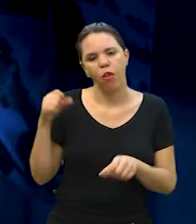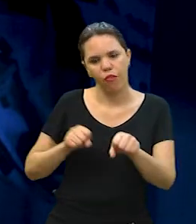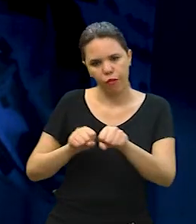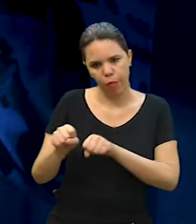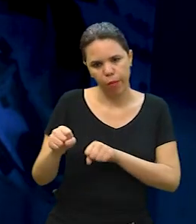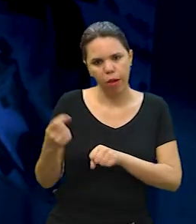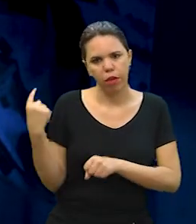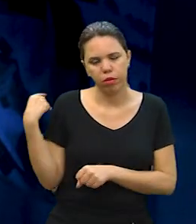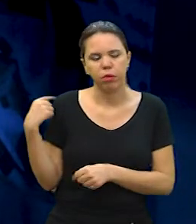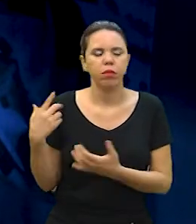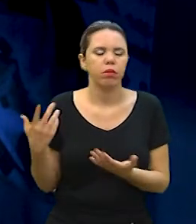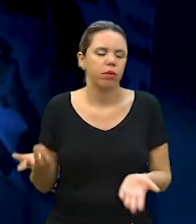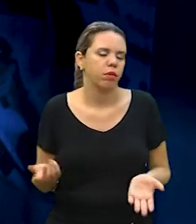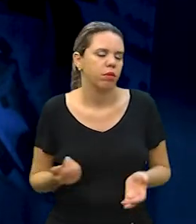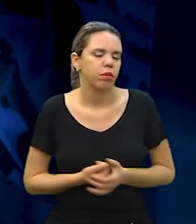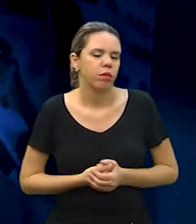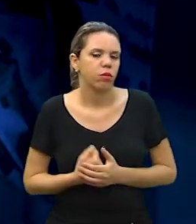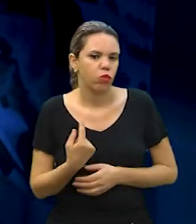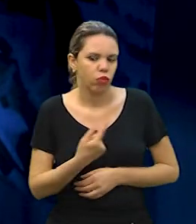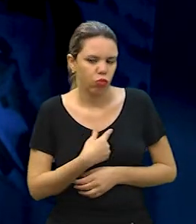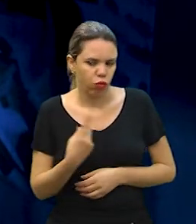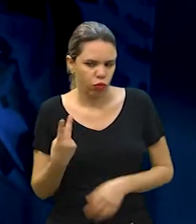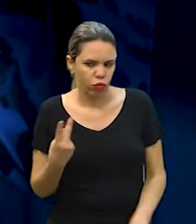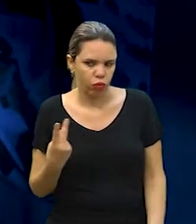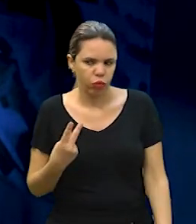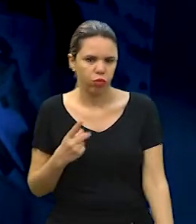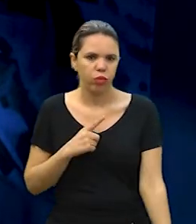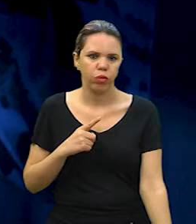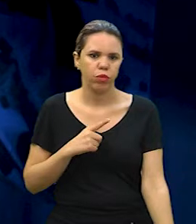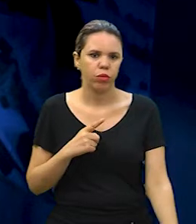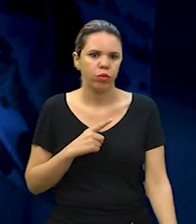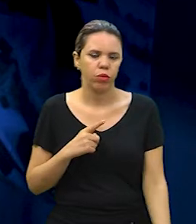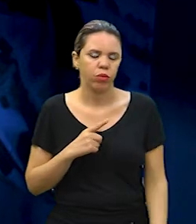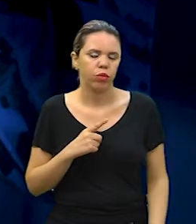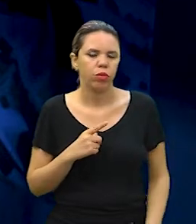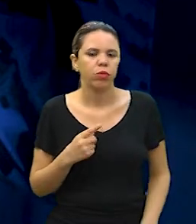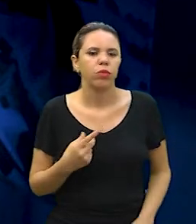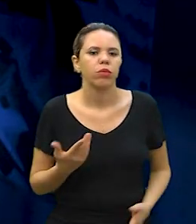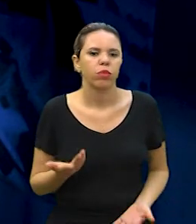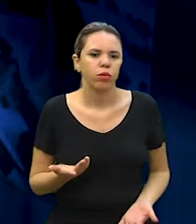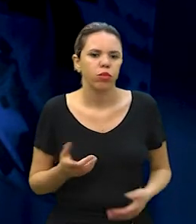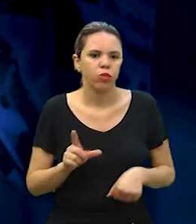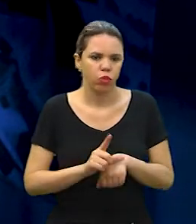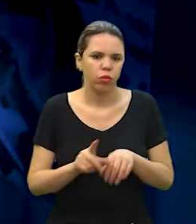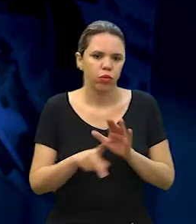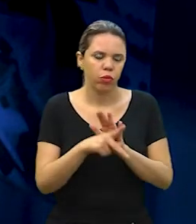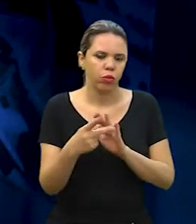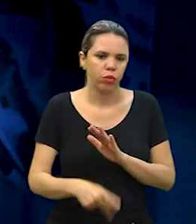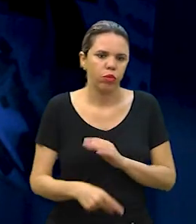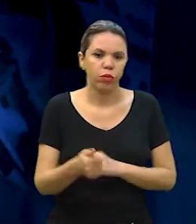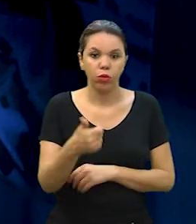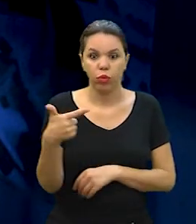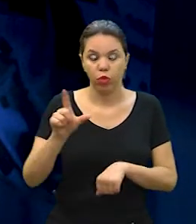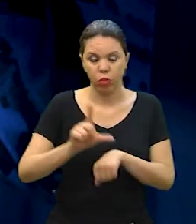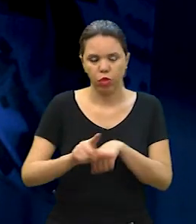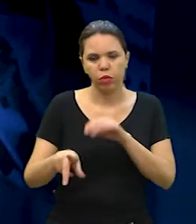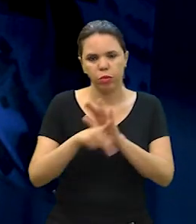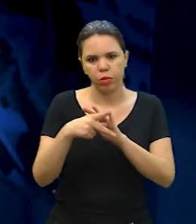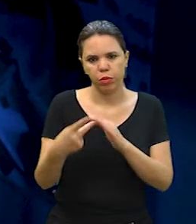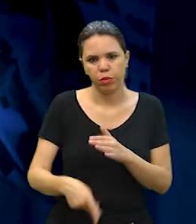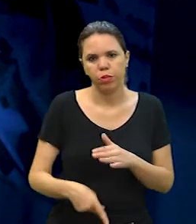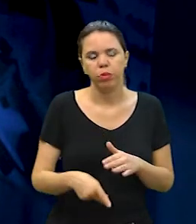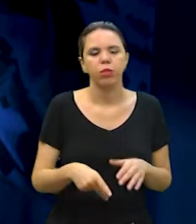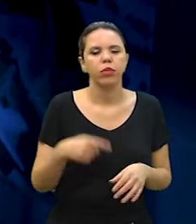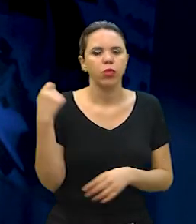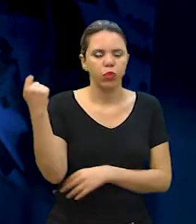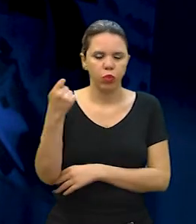e era formado em direito, e a gente tinha a gente tinha lojas próprias, a gente tinha 12 lojas